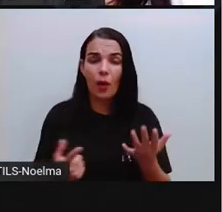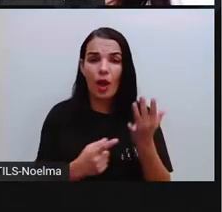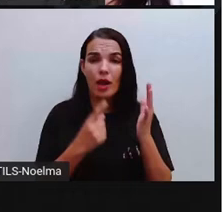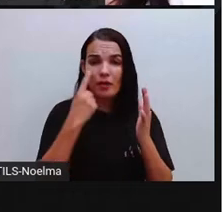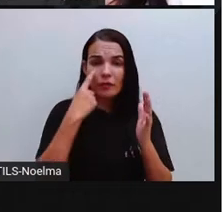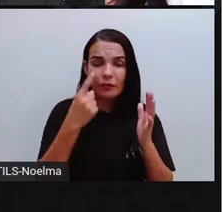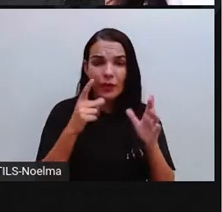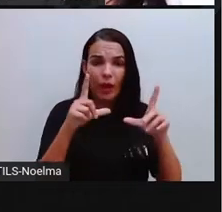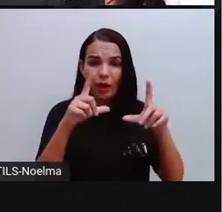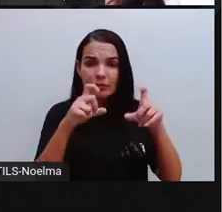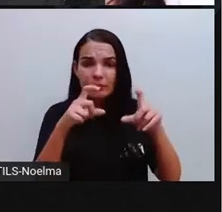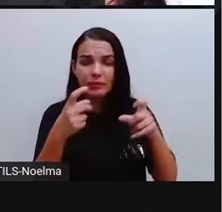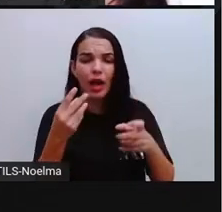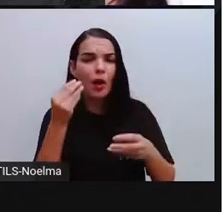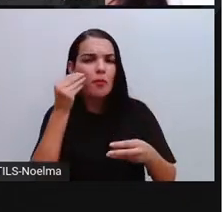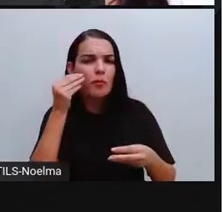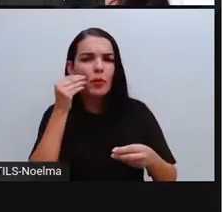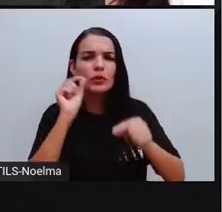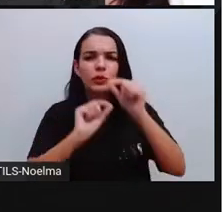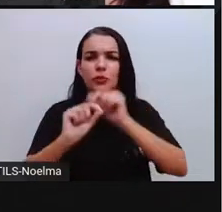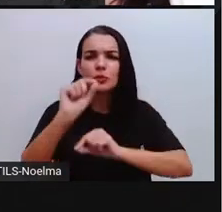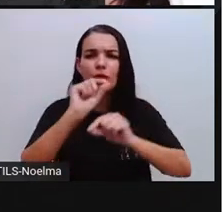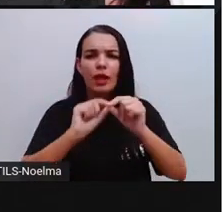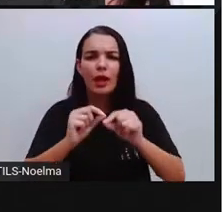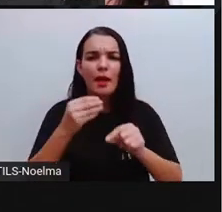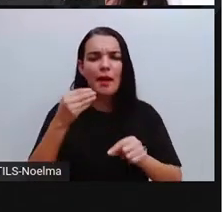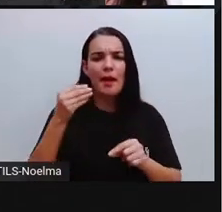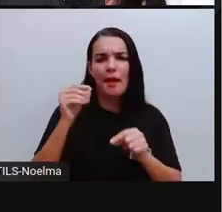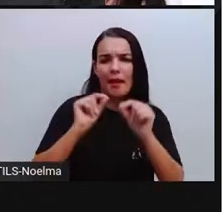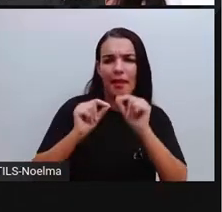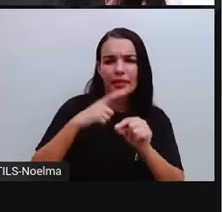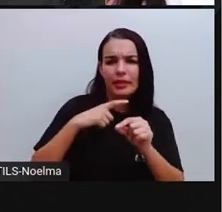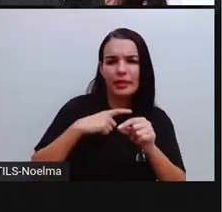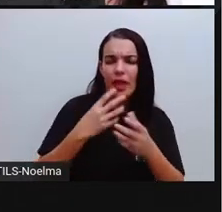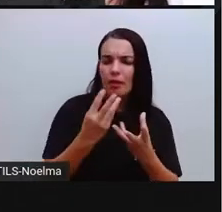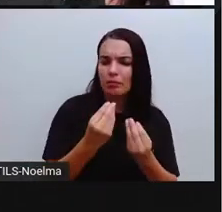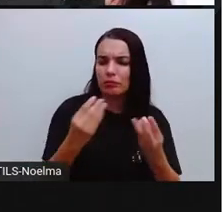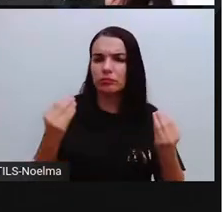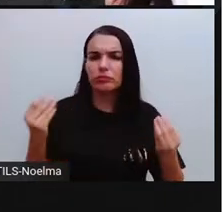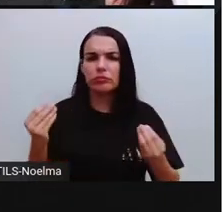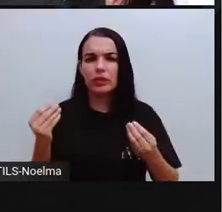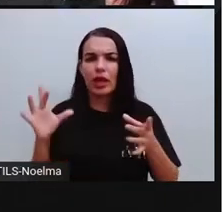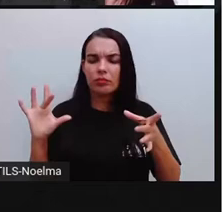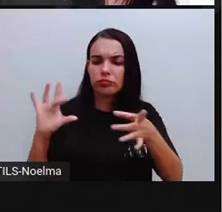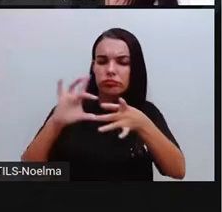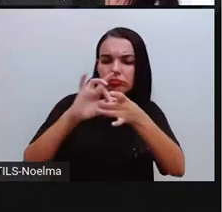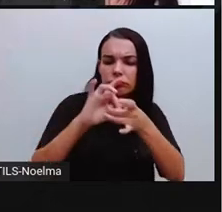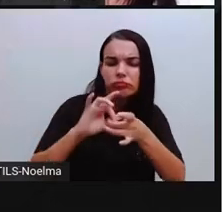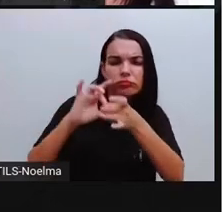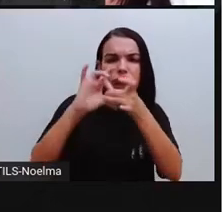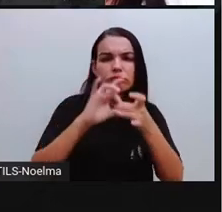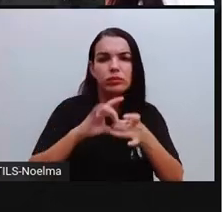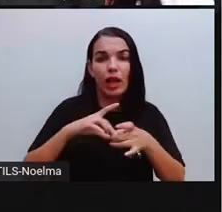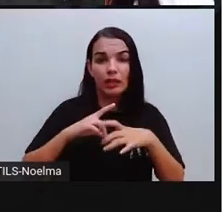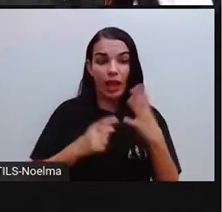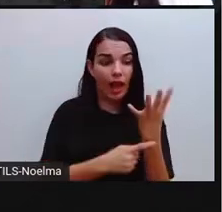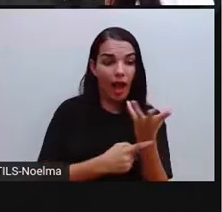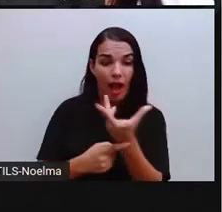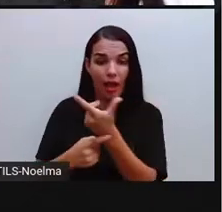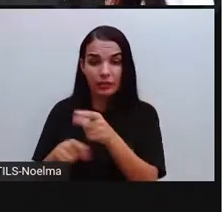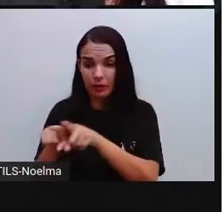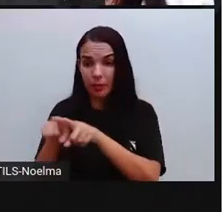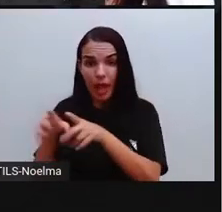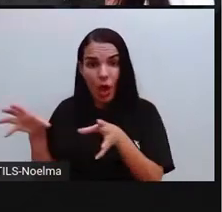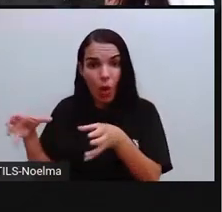retratam iniciativas de muitos artistas da atualidade que criam trabalhos pensando na relação da arte com a comunidade.